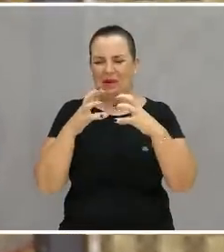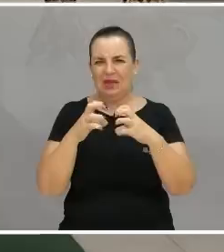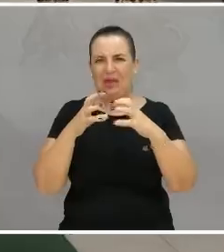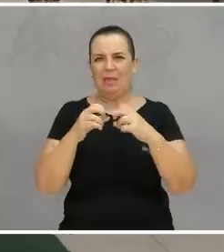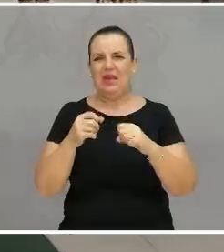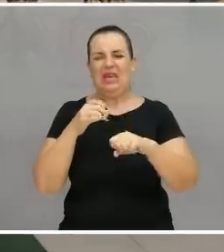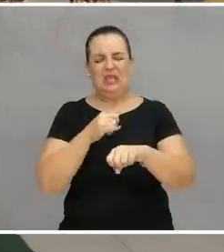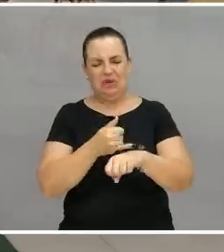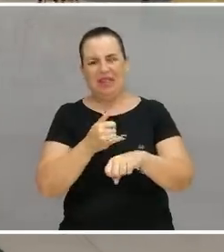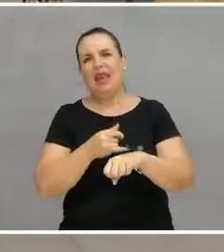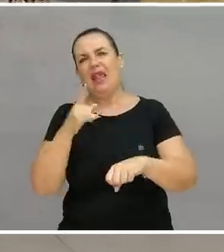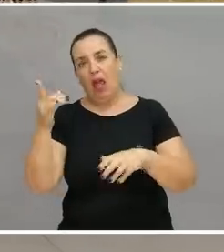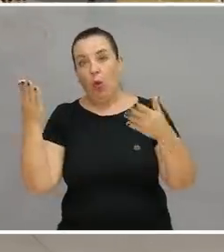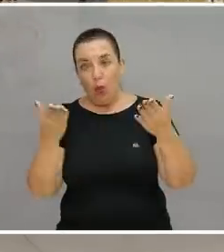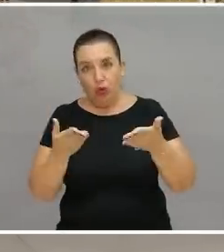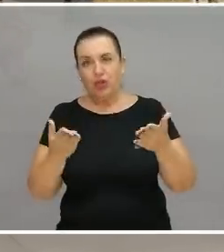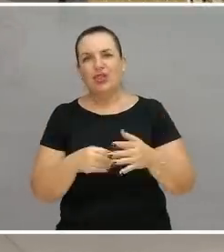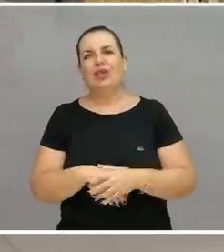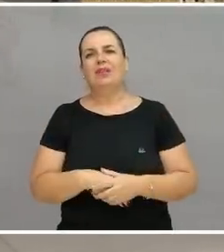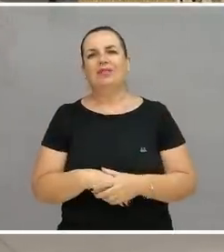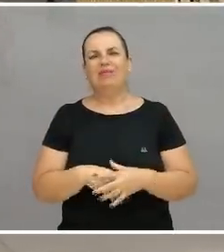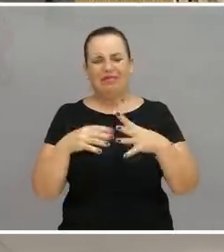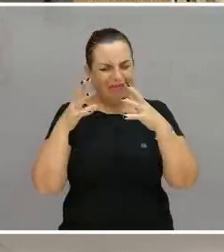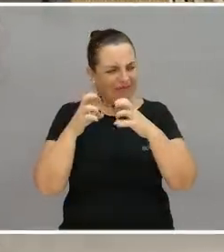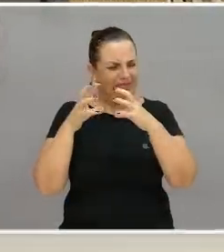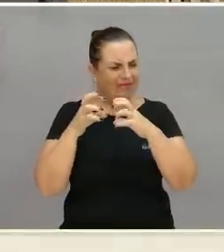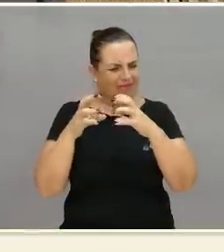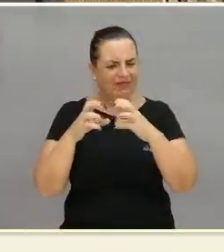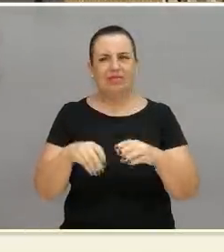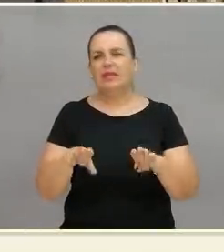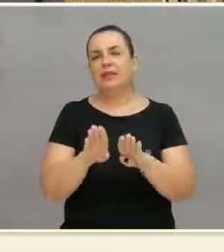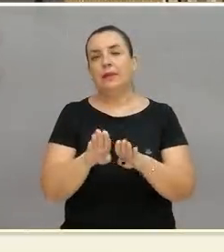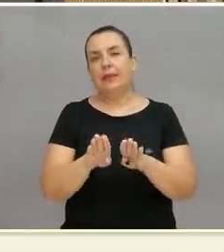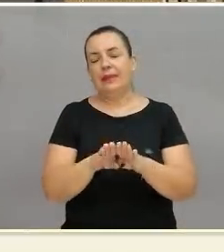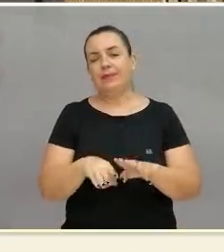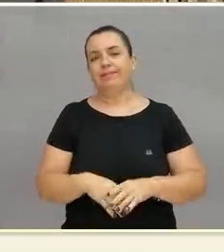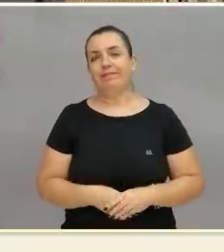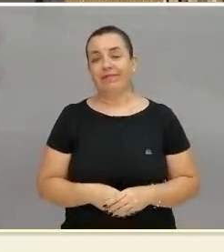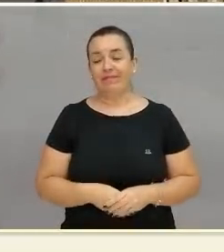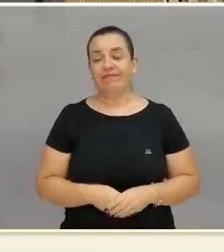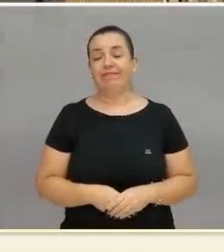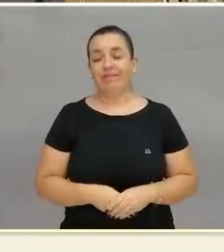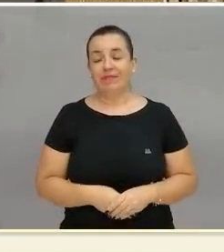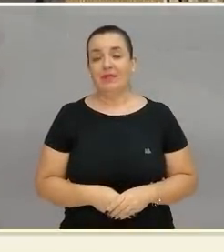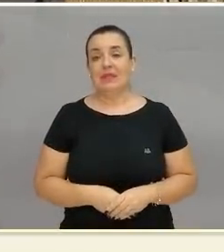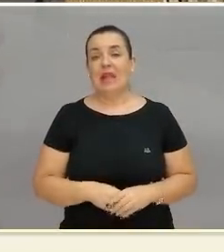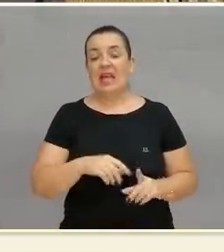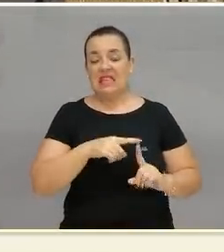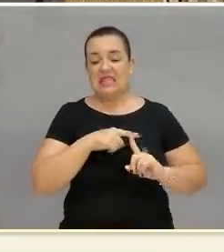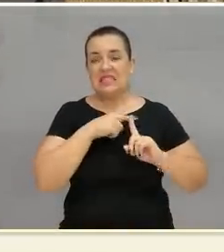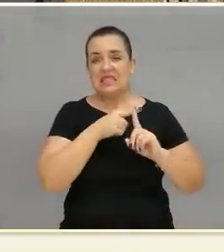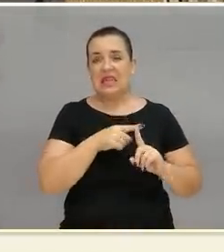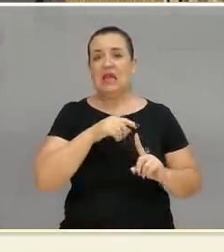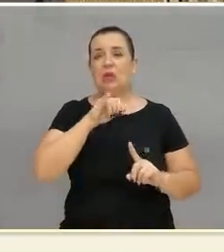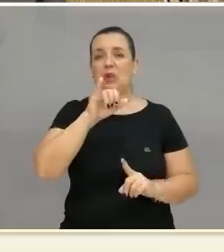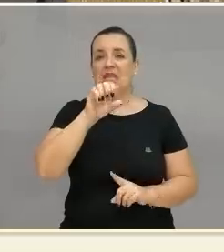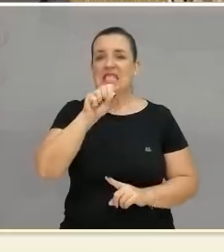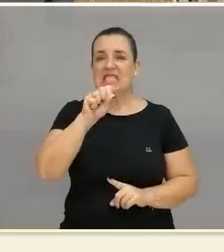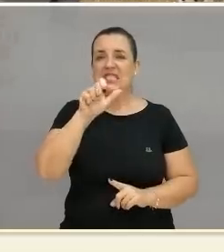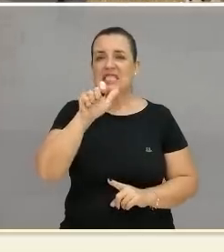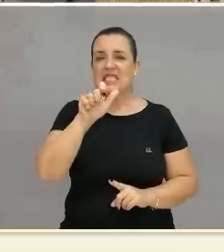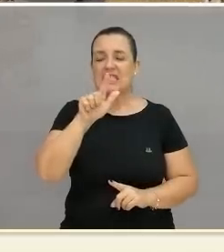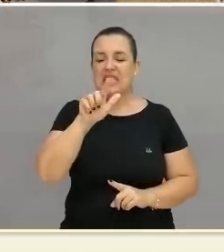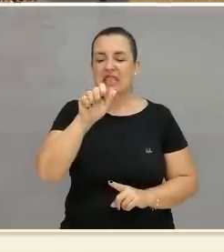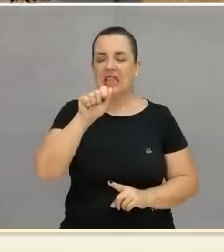capital, quantos não disputam palmo a palmo Jerusalém, cristãos, islâmicos, judeus,